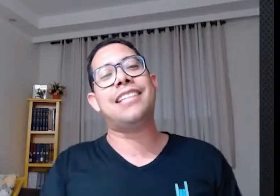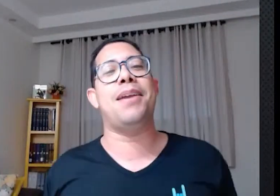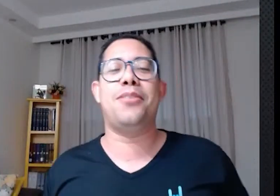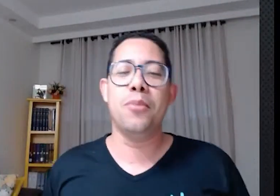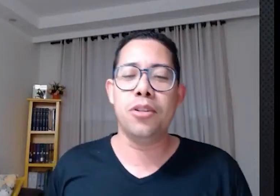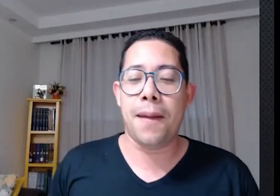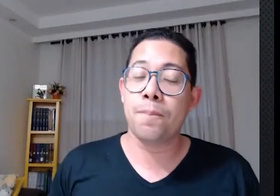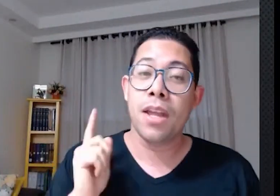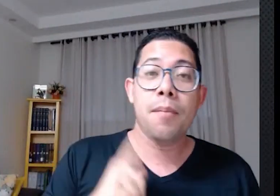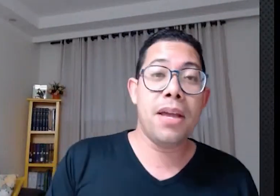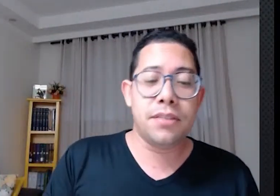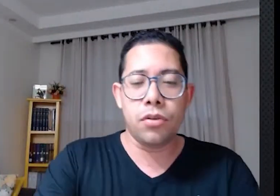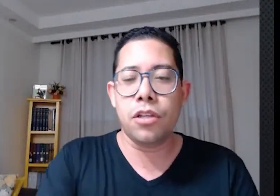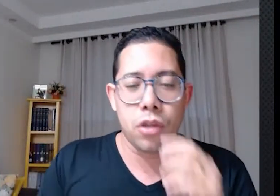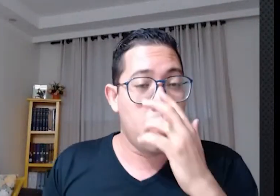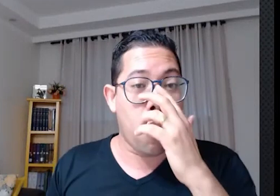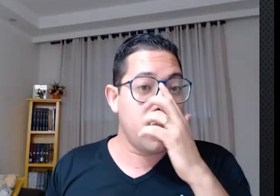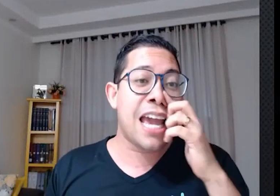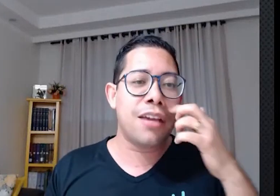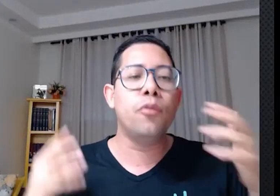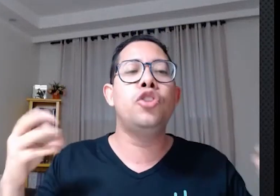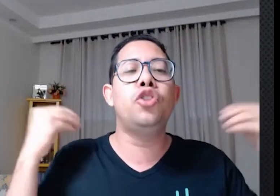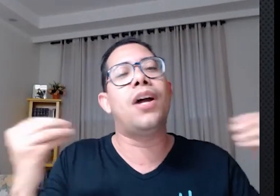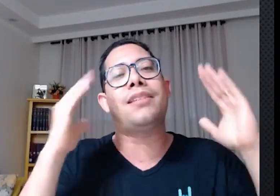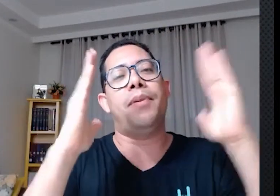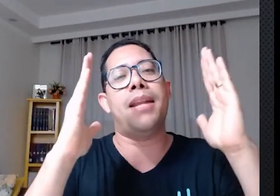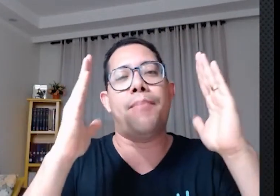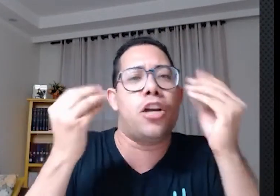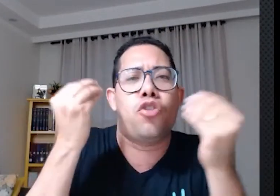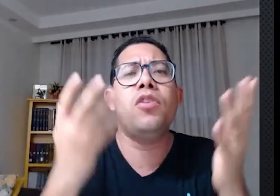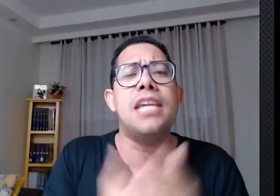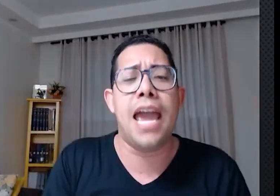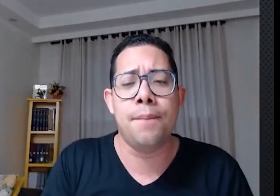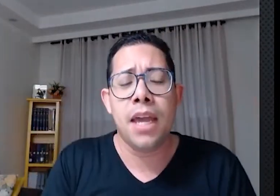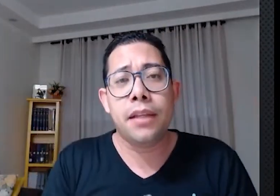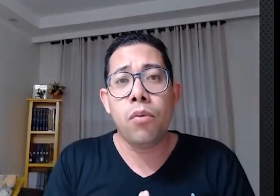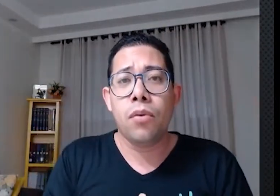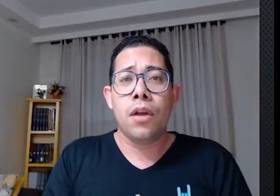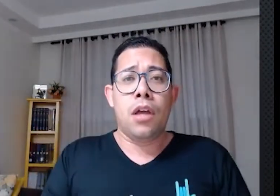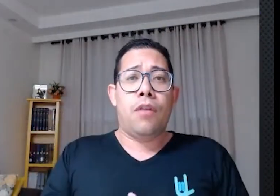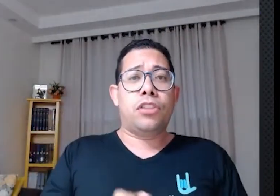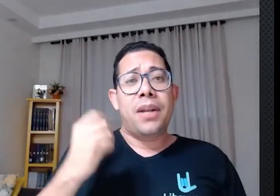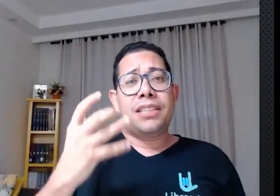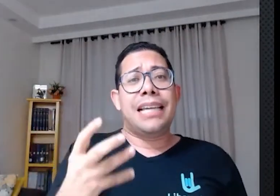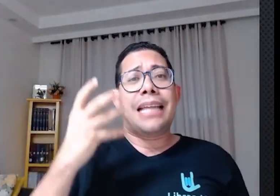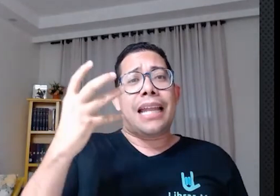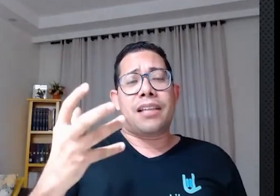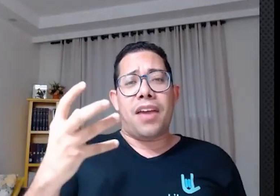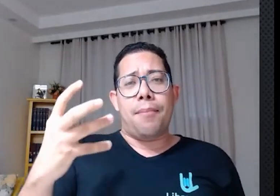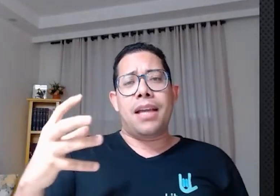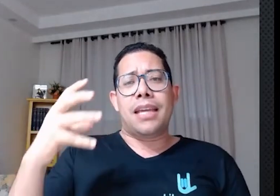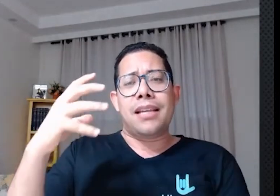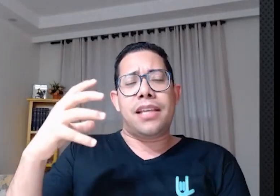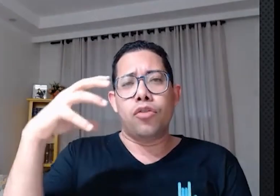Antigo Testamento. Muito bem. Pensando nisso, como que é que funciona essa primeira parte? Como que é? Então, você precisa entender